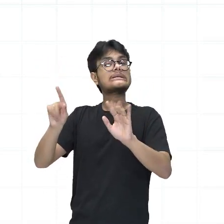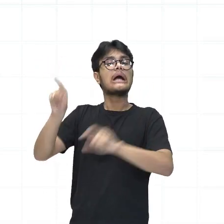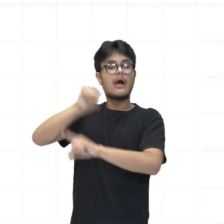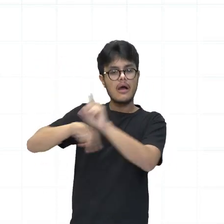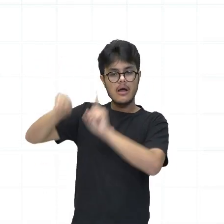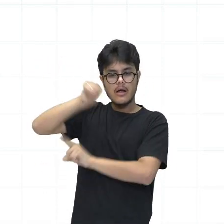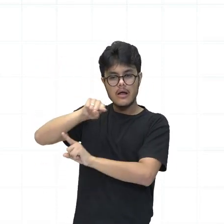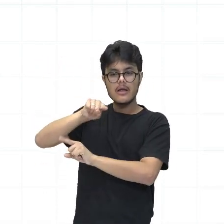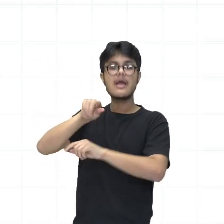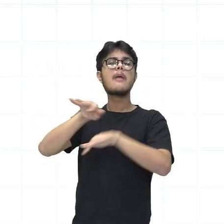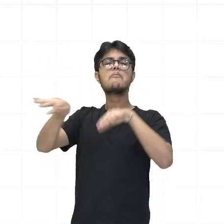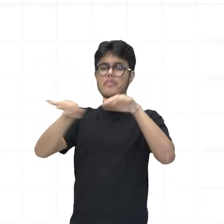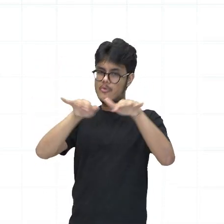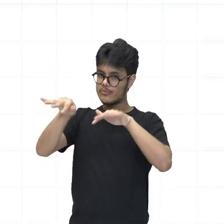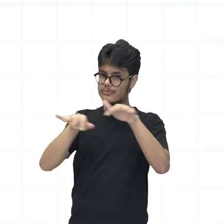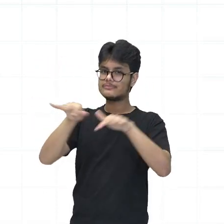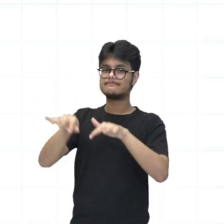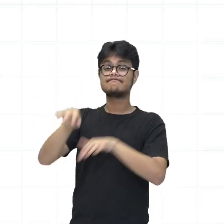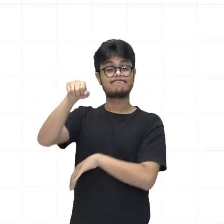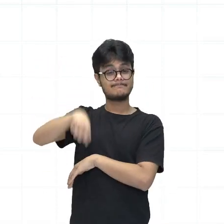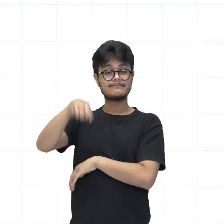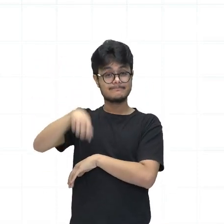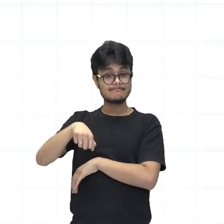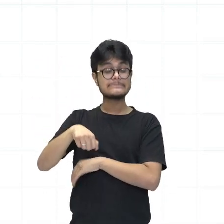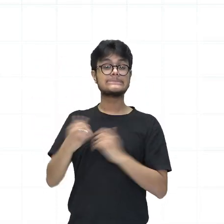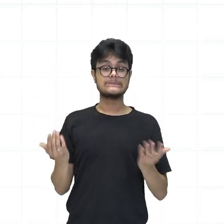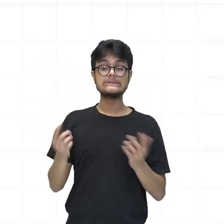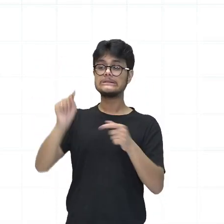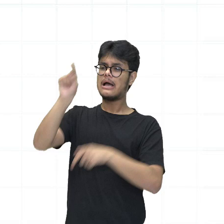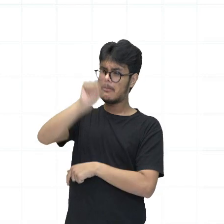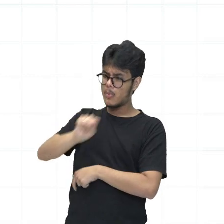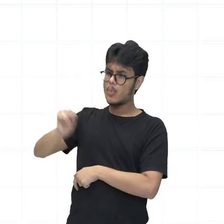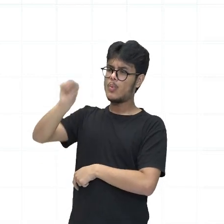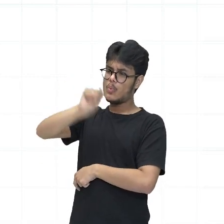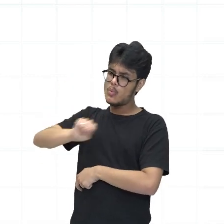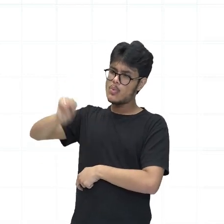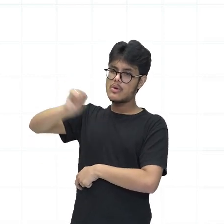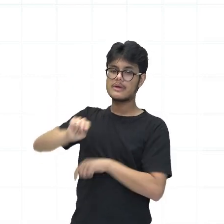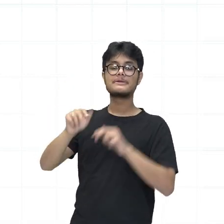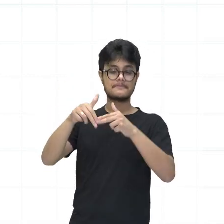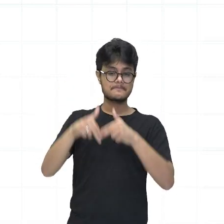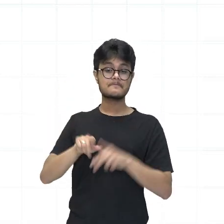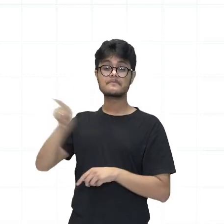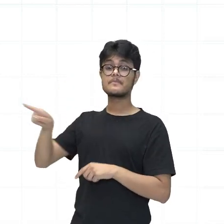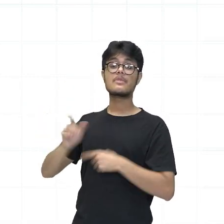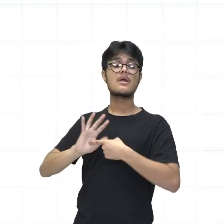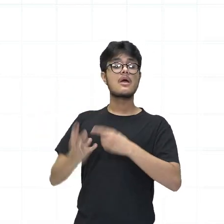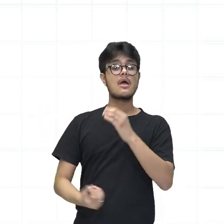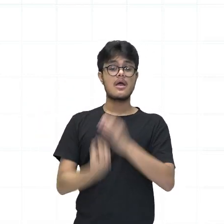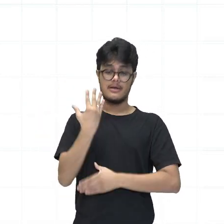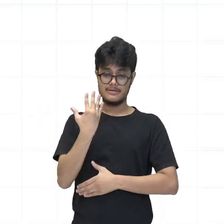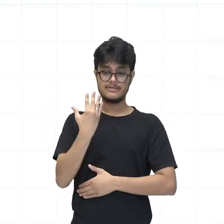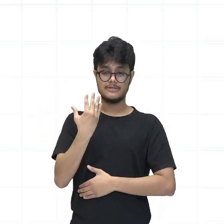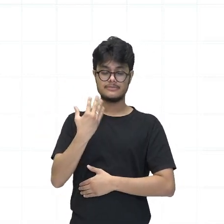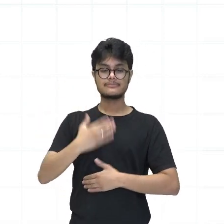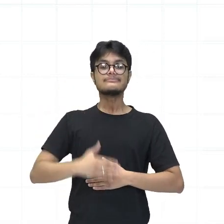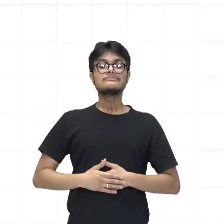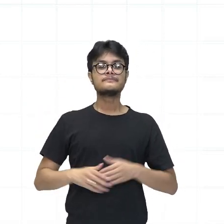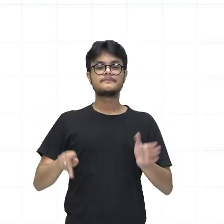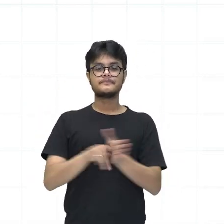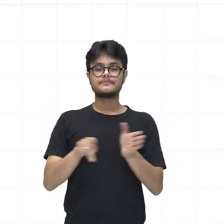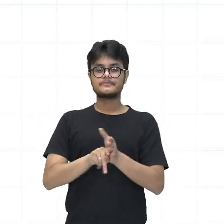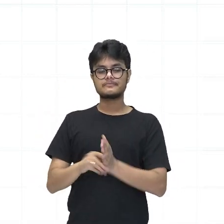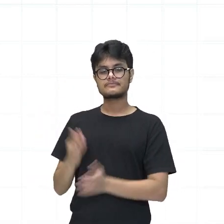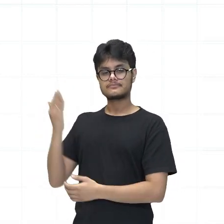que essa esfera entrasse em movimento, tá? Então, toda essa estrutura que estava com base em um